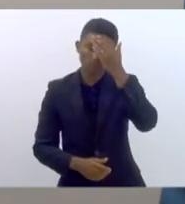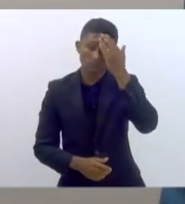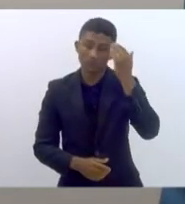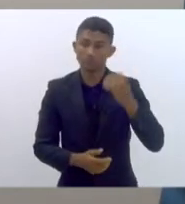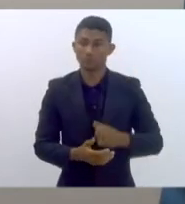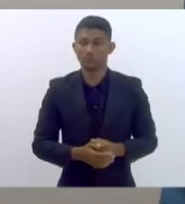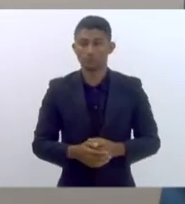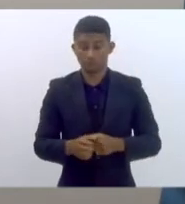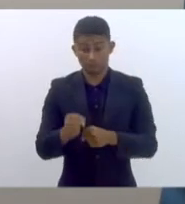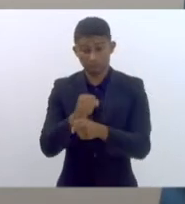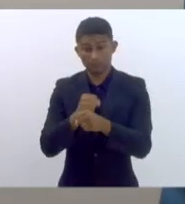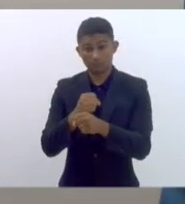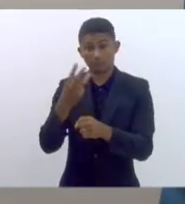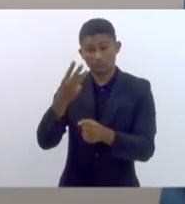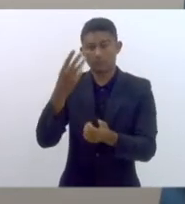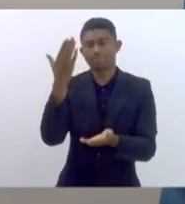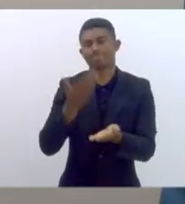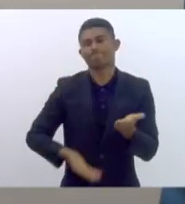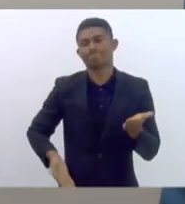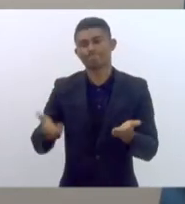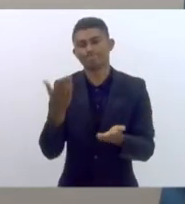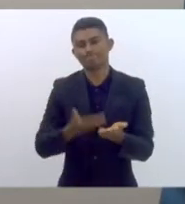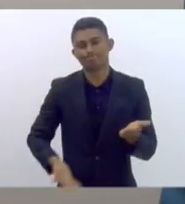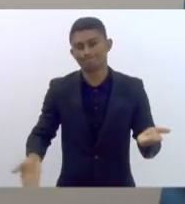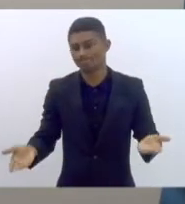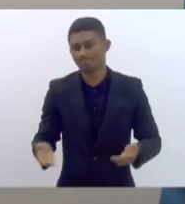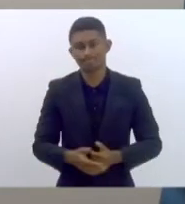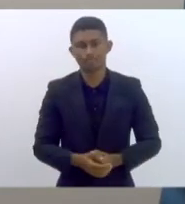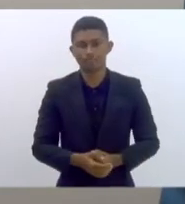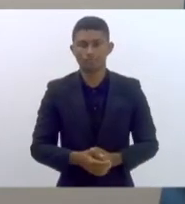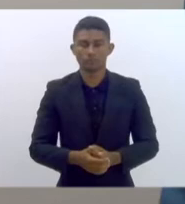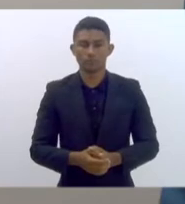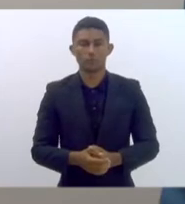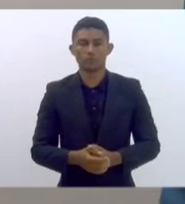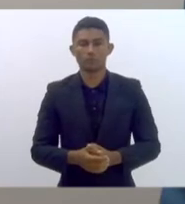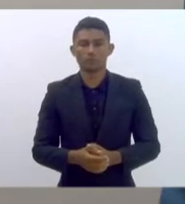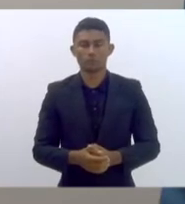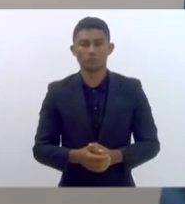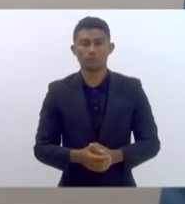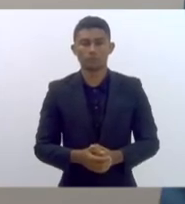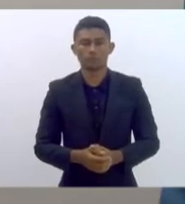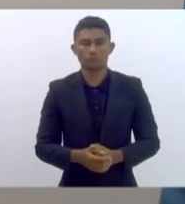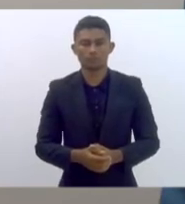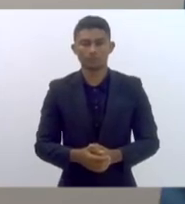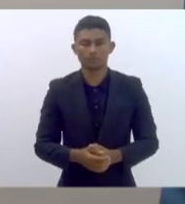Perdemos 3 anos aí. A partir de 2016, IPCA